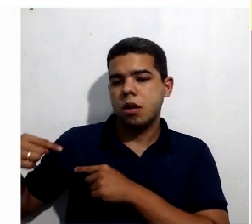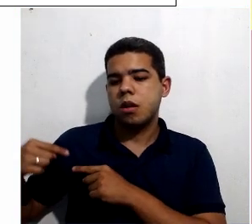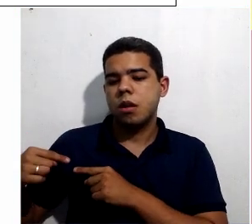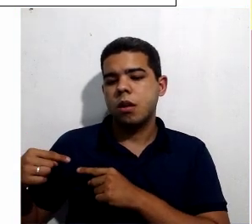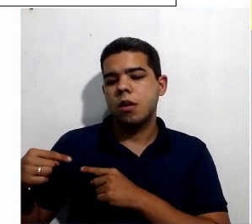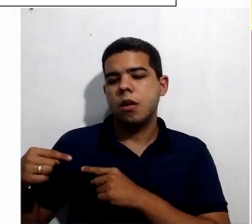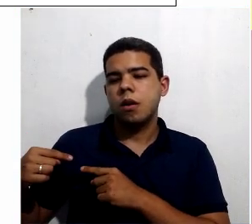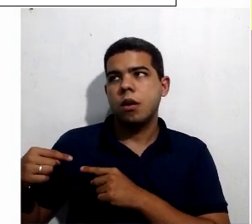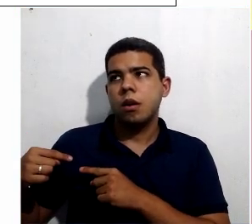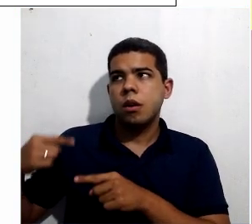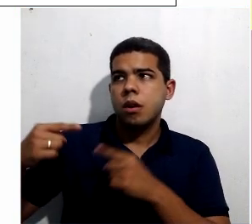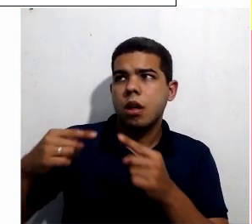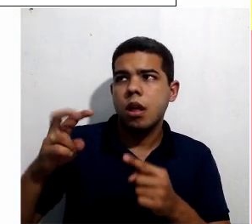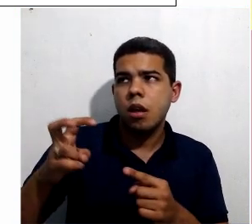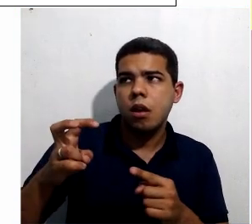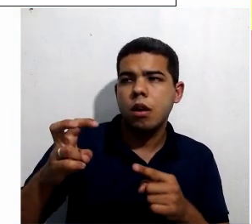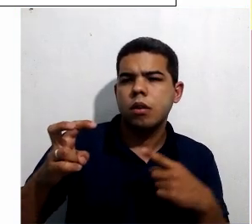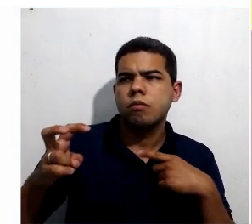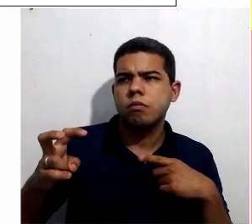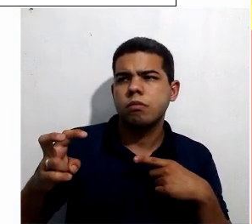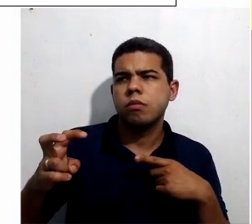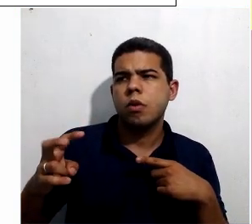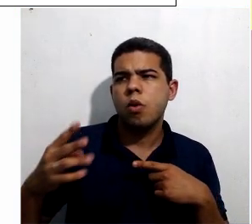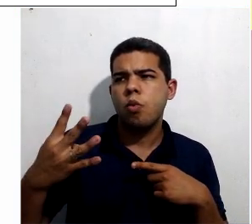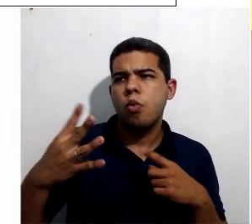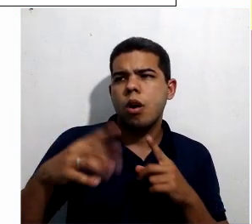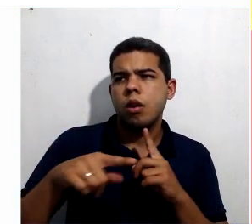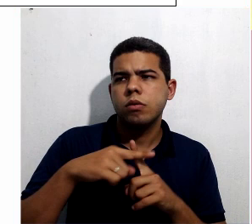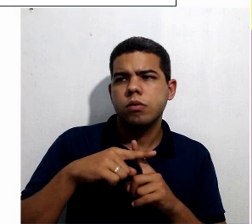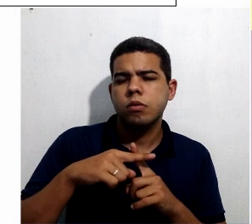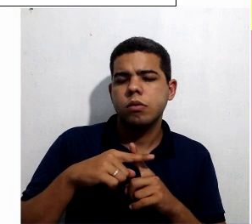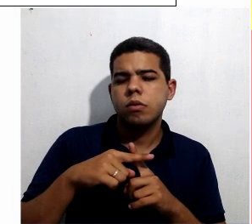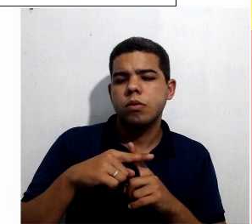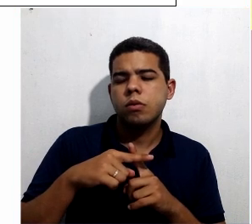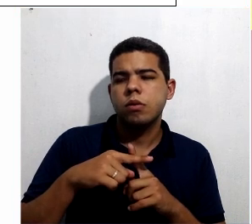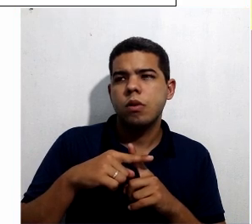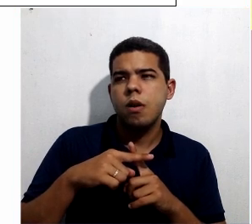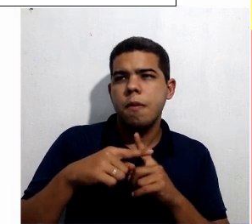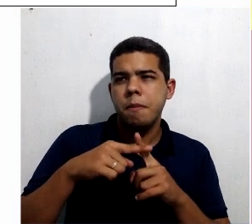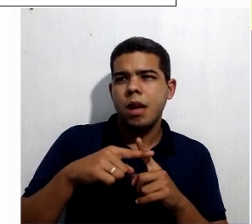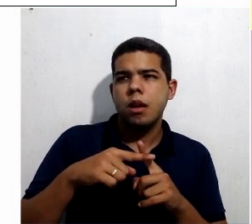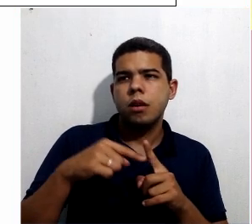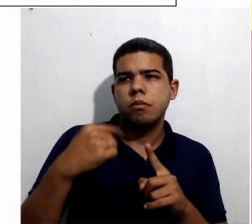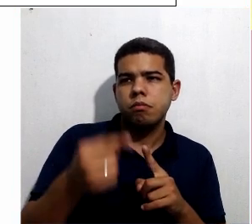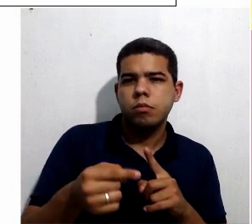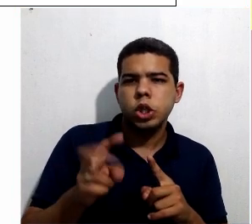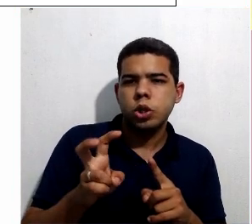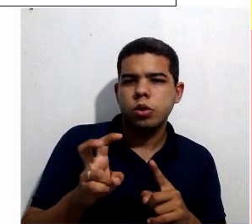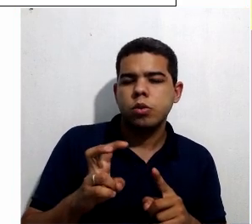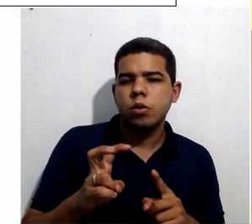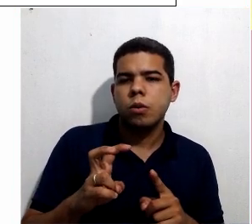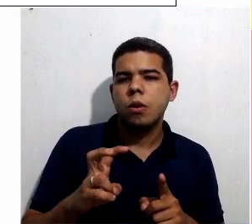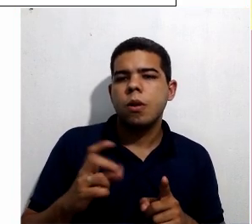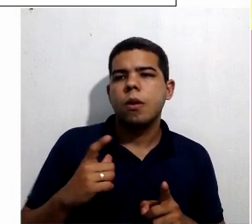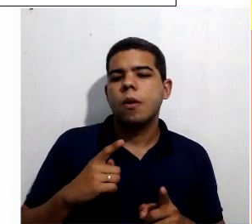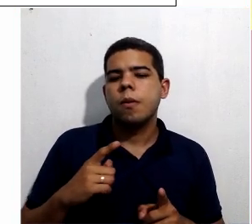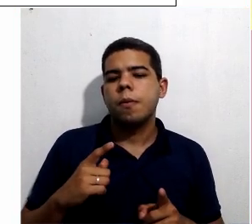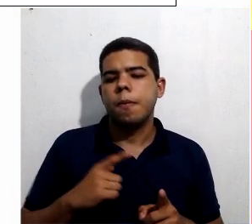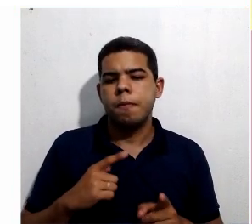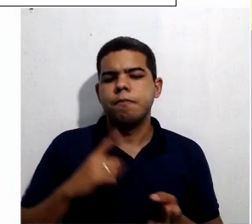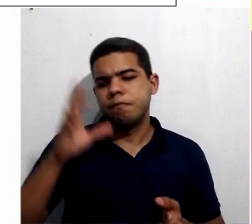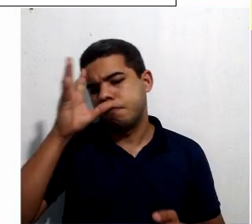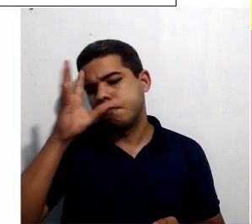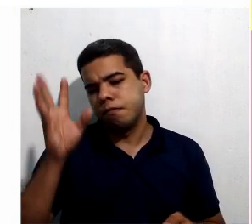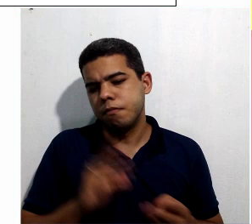tenho 3 adições. Se eu estiver no quinto termo, eu tenho 4 adições, mais a adição com 5.